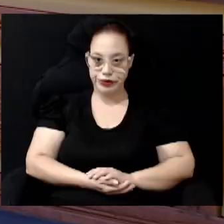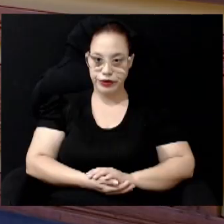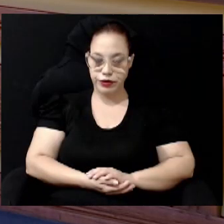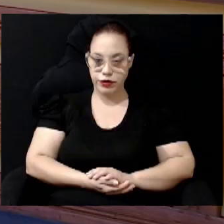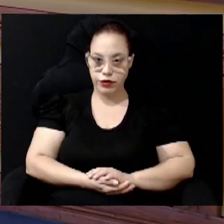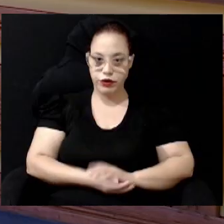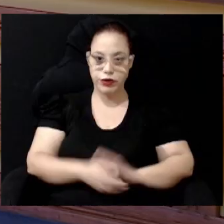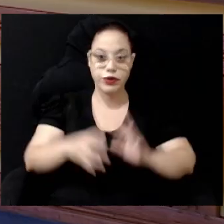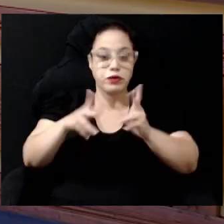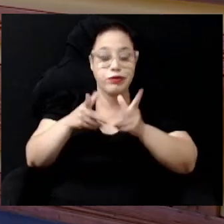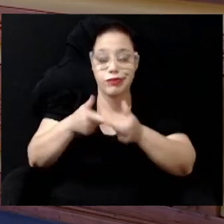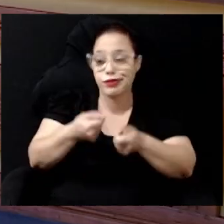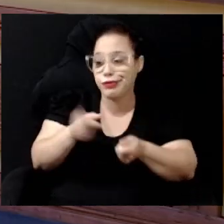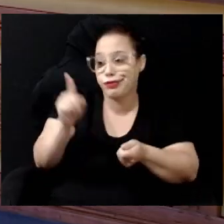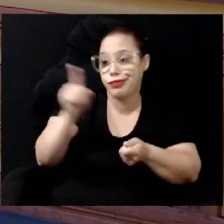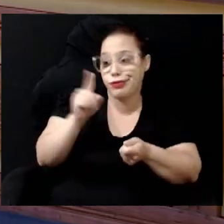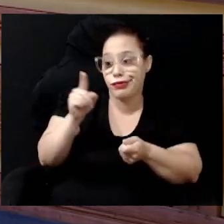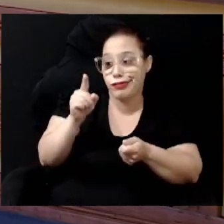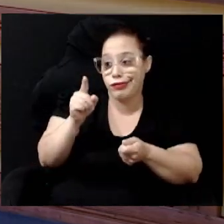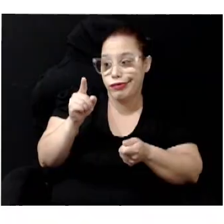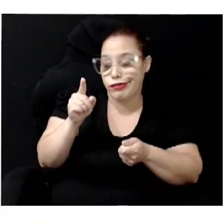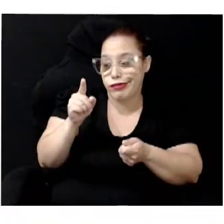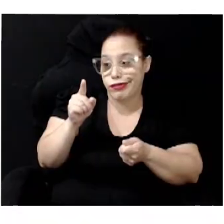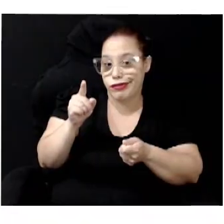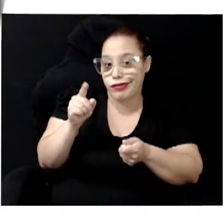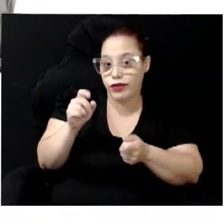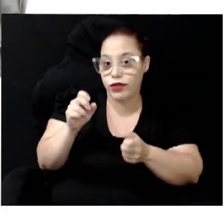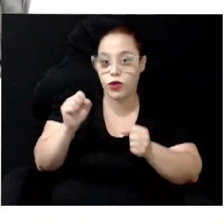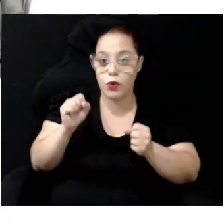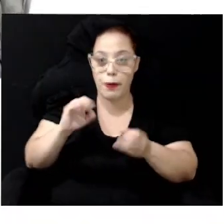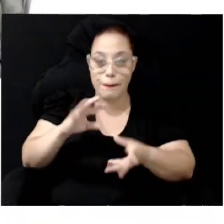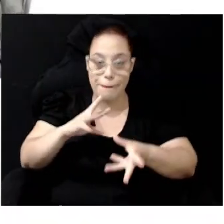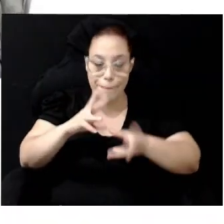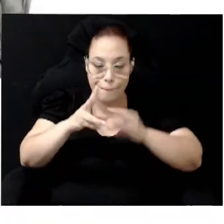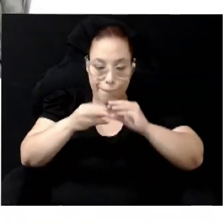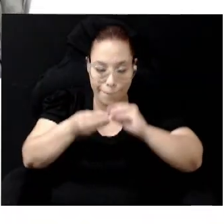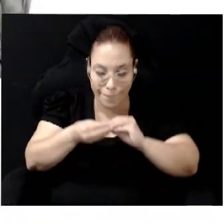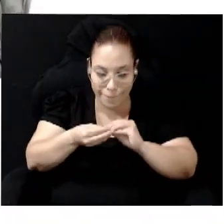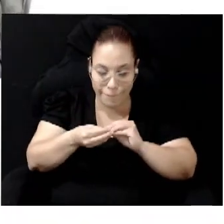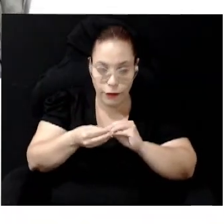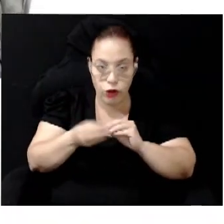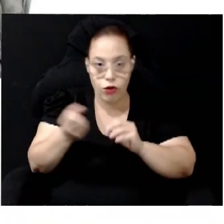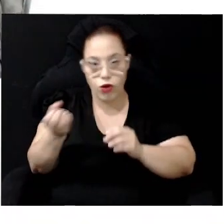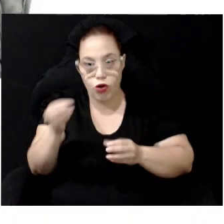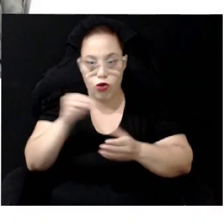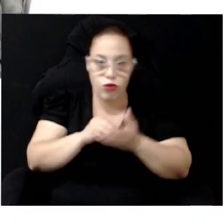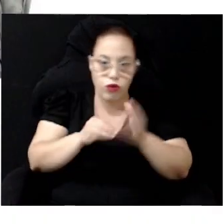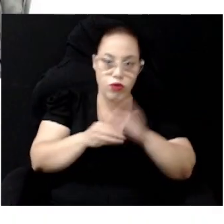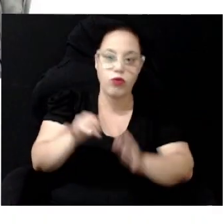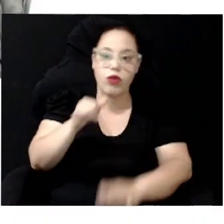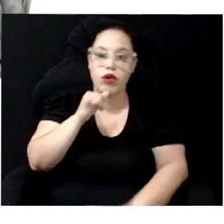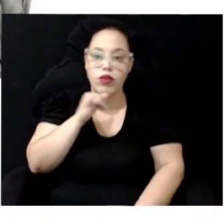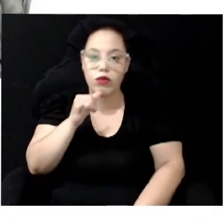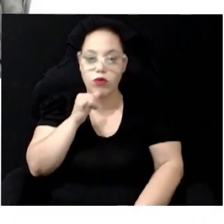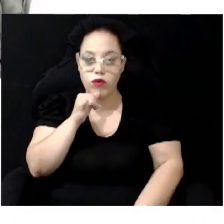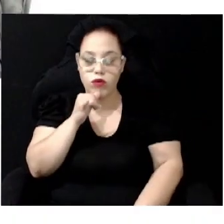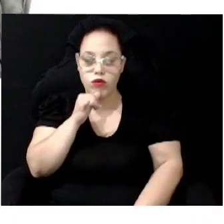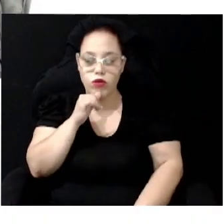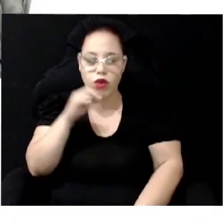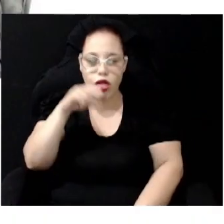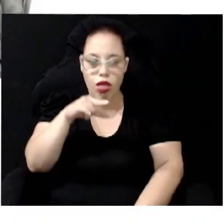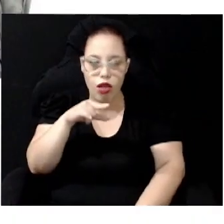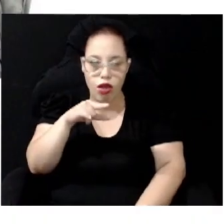São todos materiais que eles são mistos, que juntam uma coisa com a outra. Por exemplo,